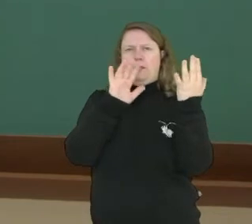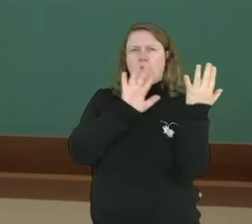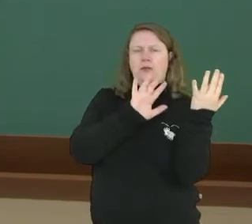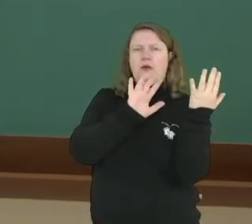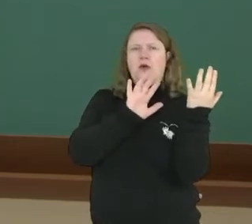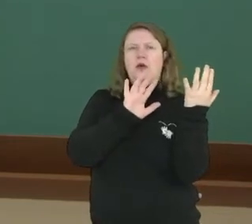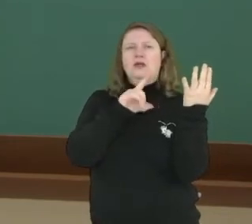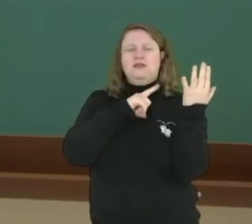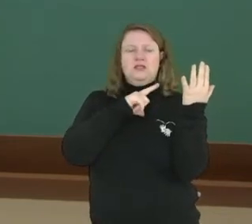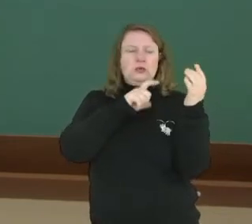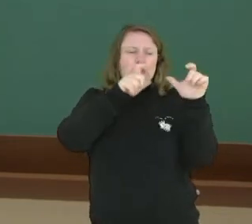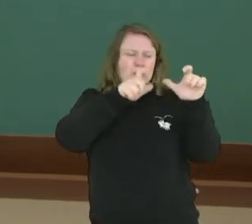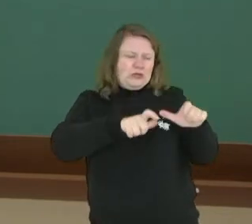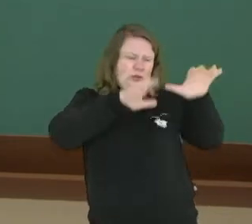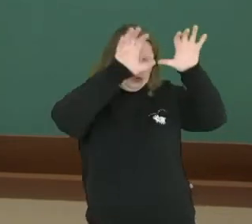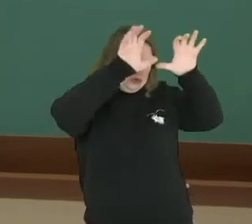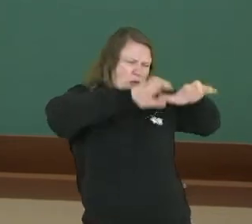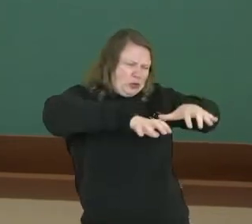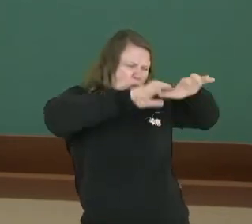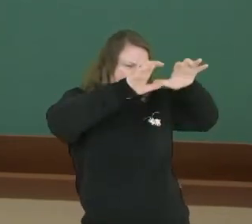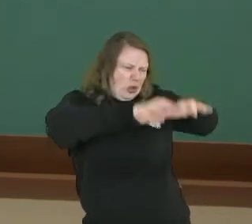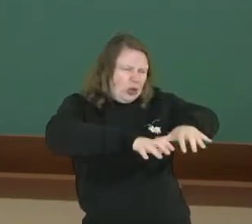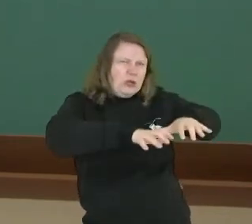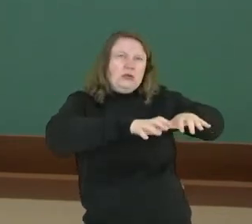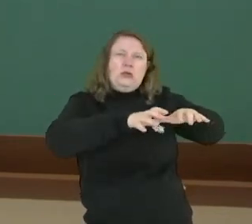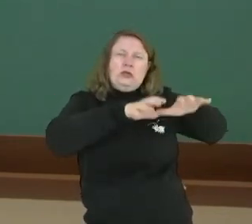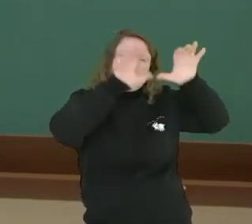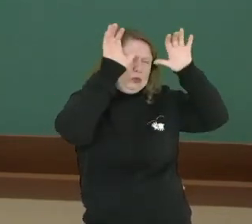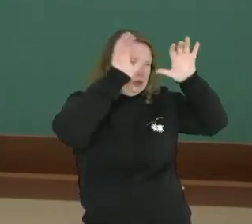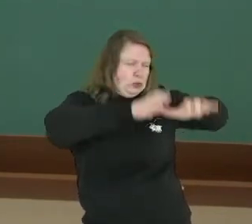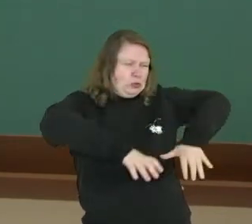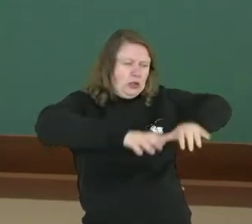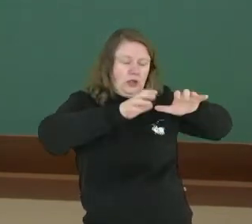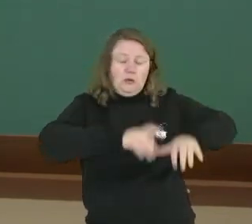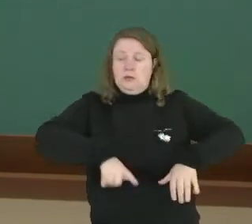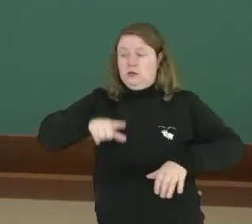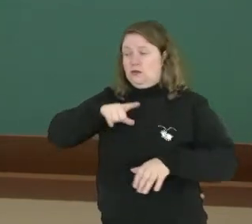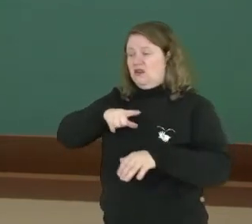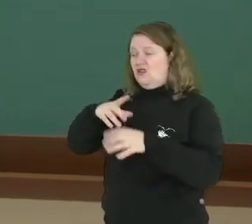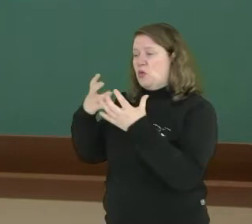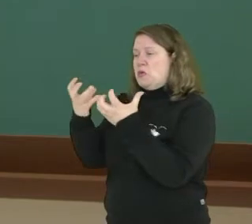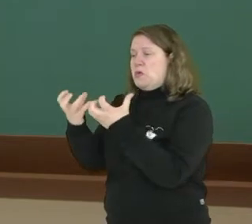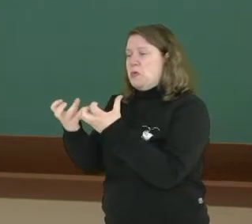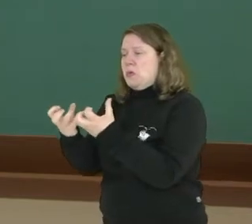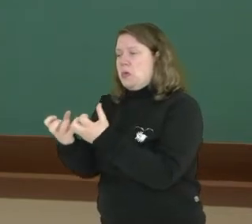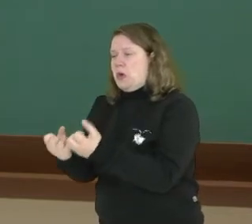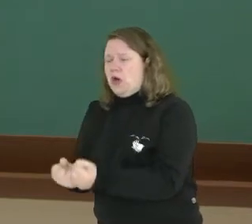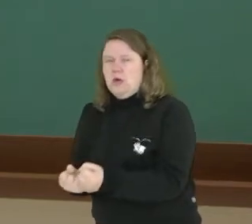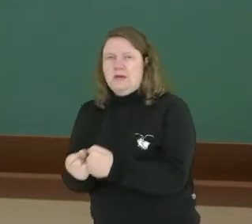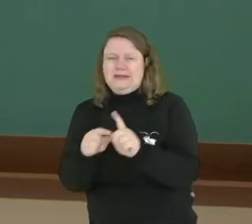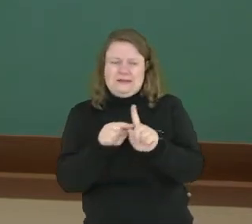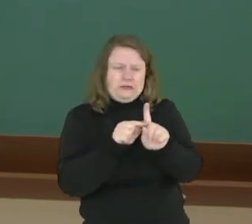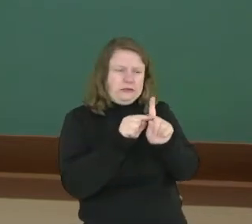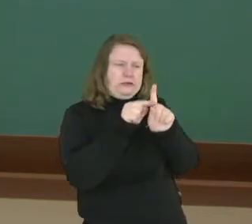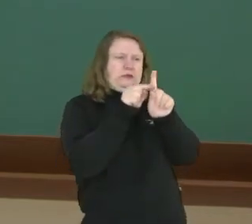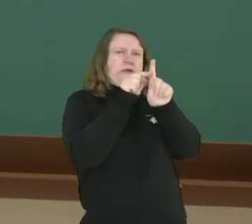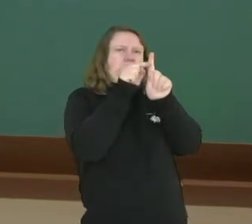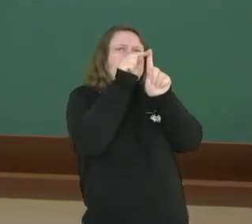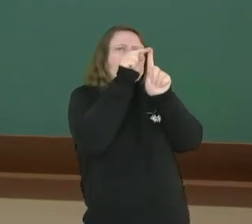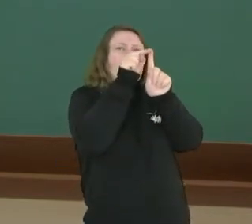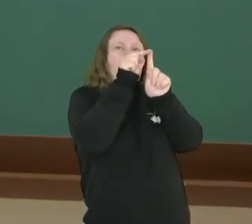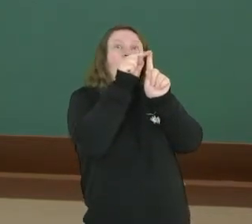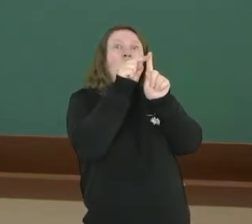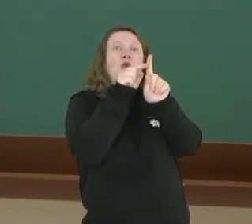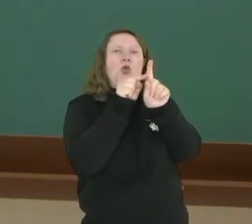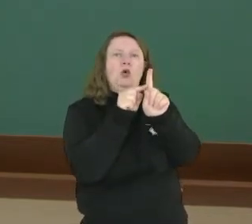que chove mais, ou que chove menos, ou que temperaturas mais elevadas ou mais baixas, quando isso acontece, que isso é característica